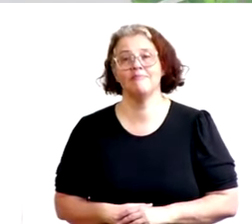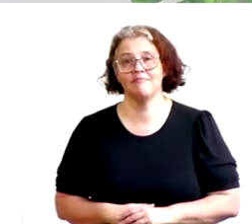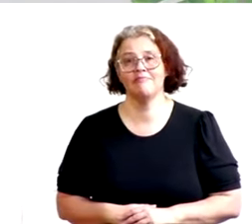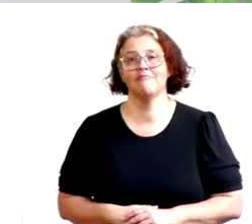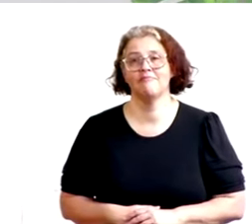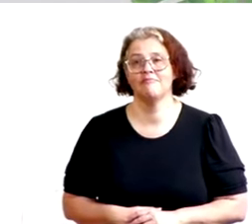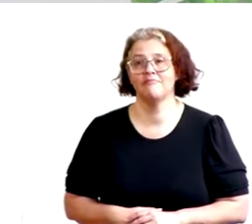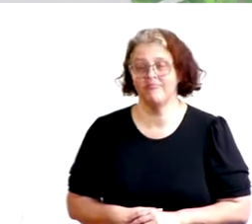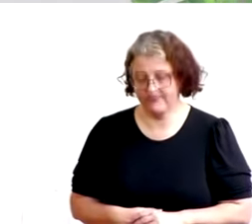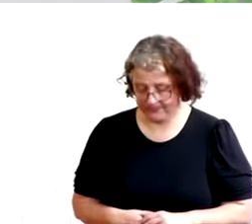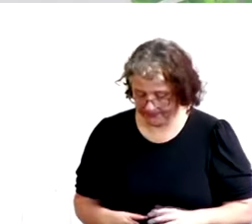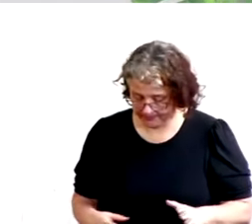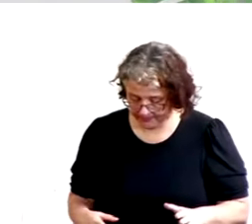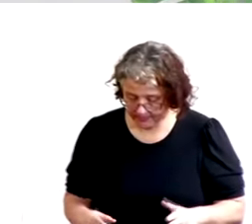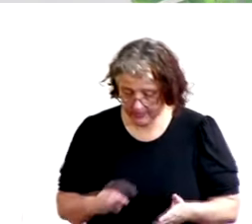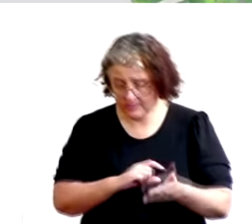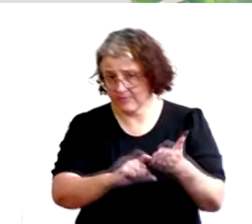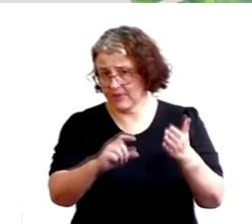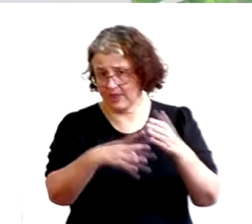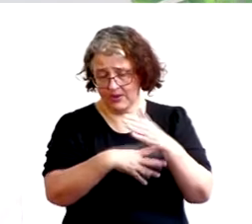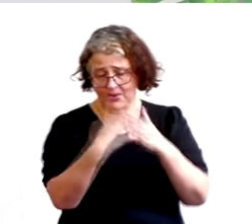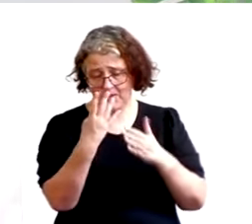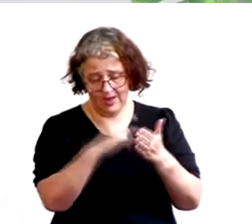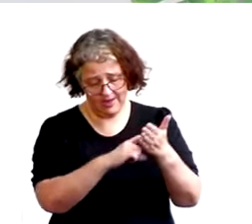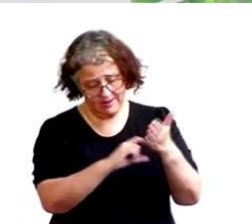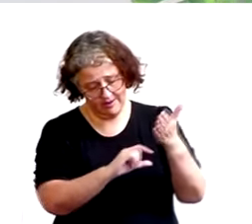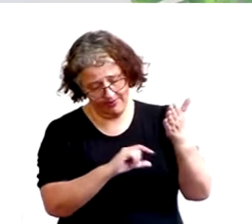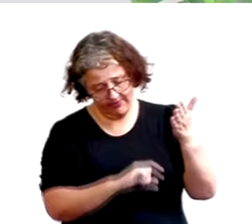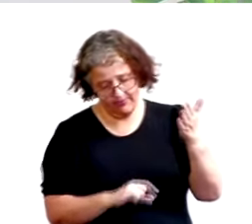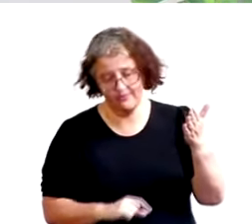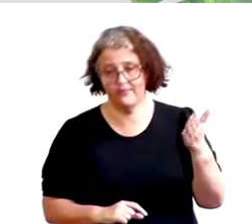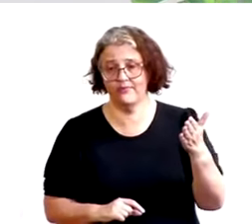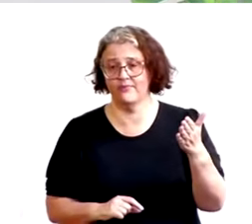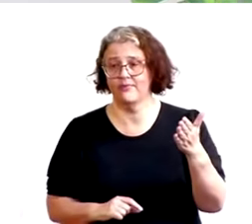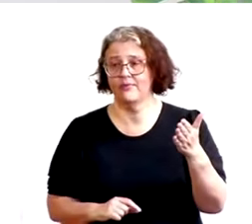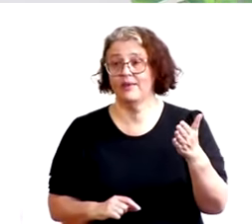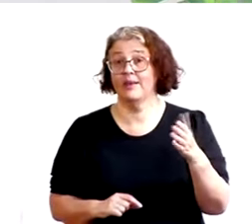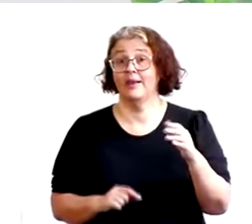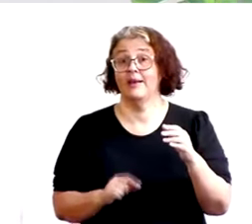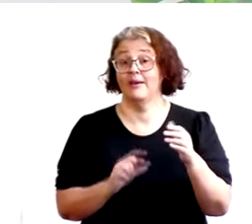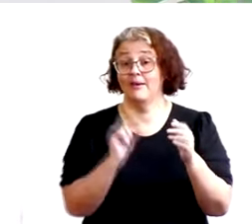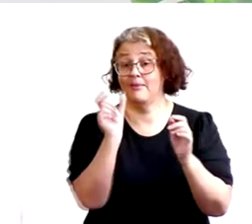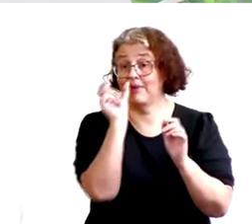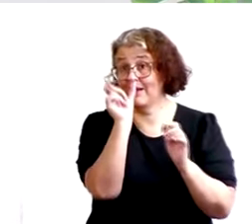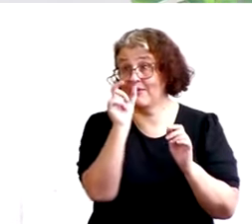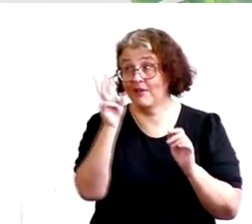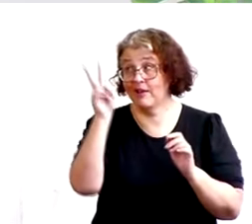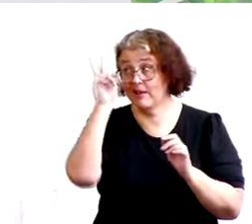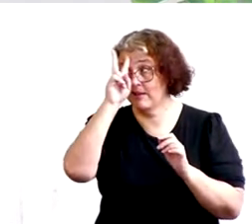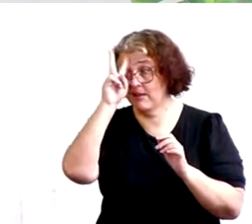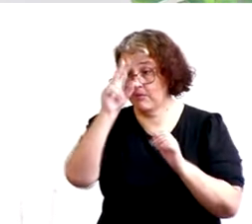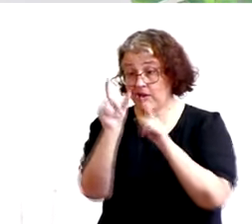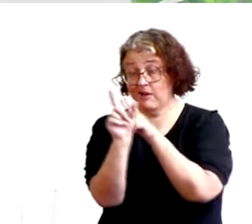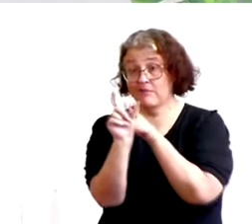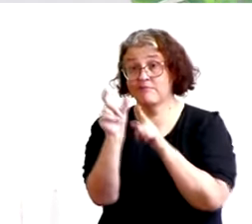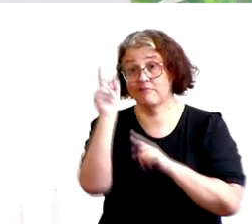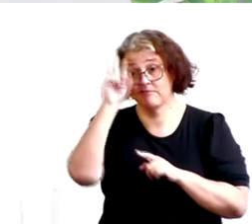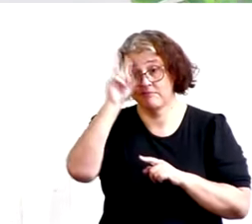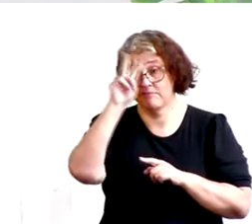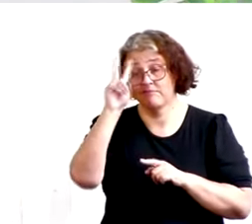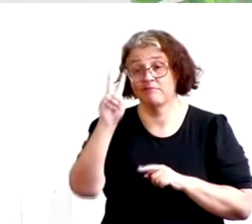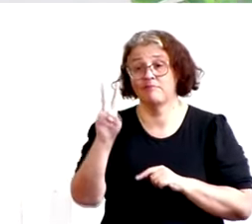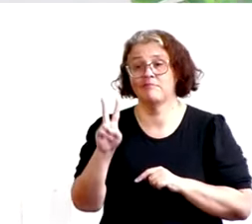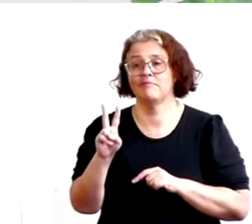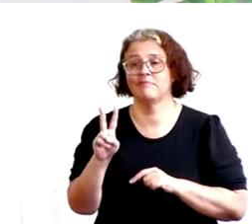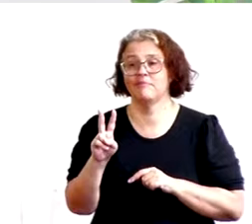desta quarta estrofe no livro do Salmos a palavra lembrasse Retorna depois de ser introduzidas